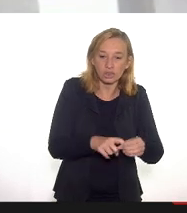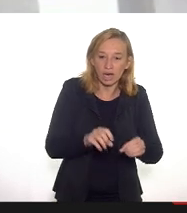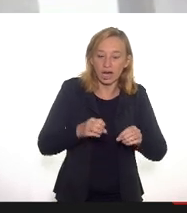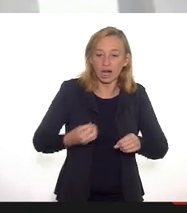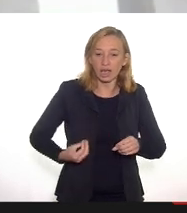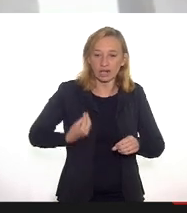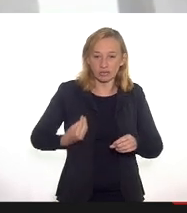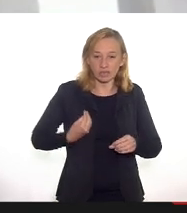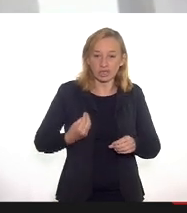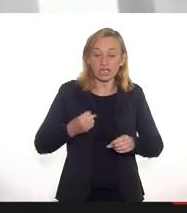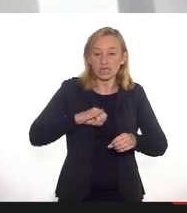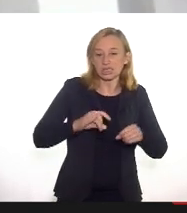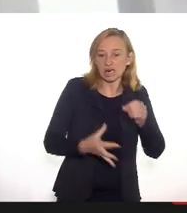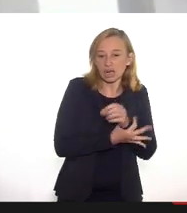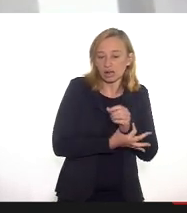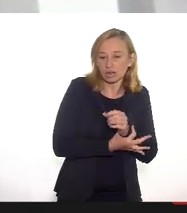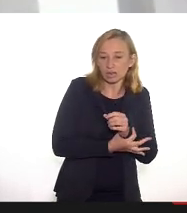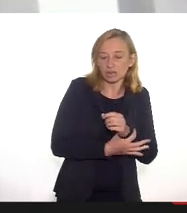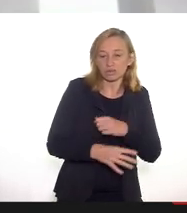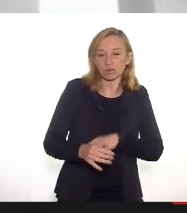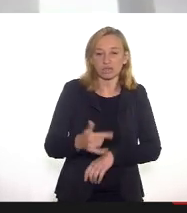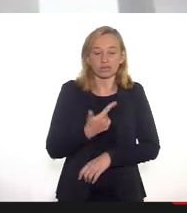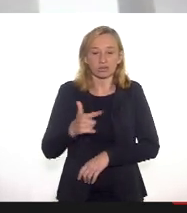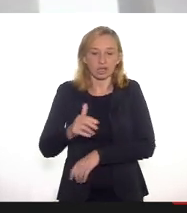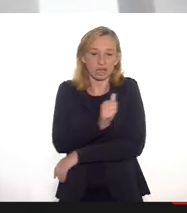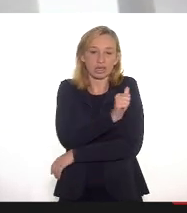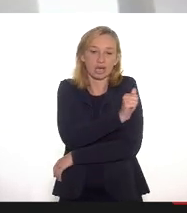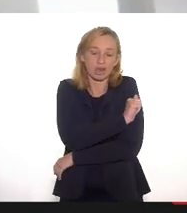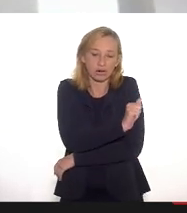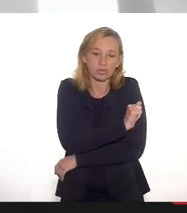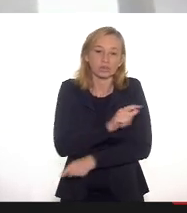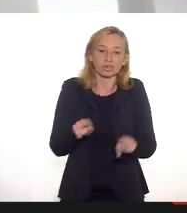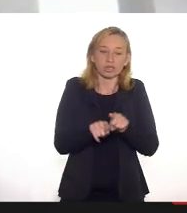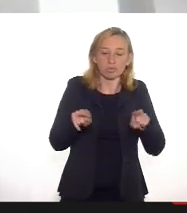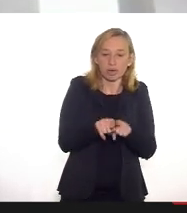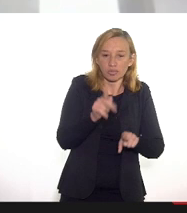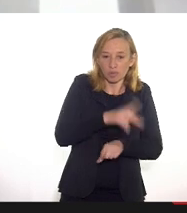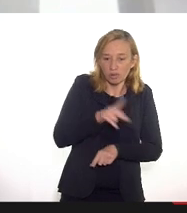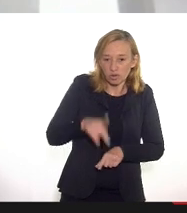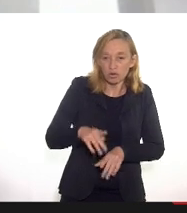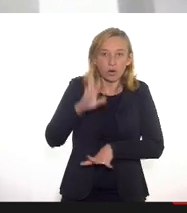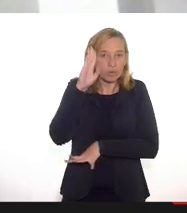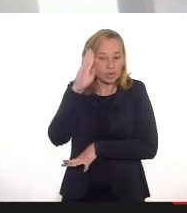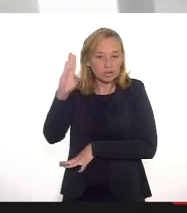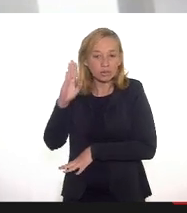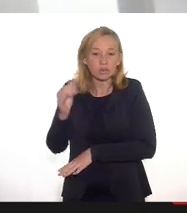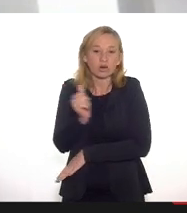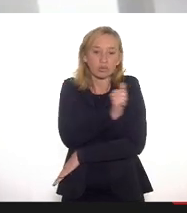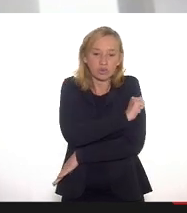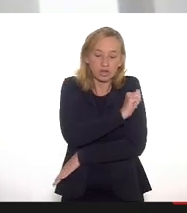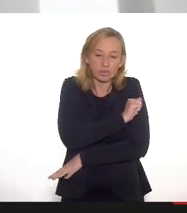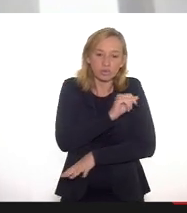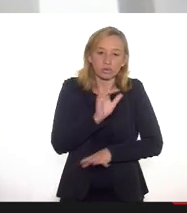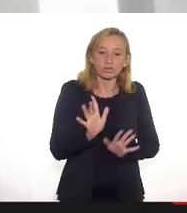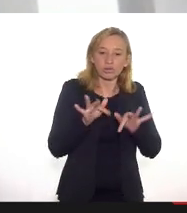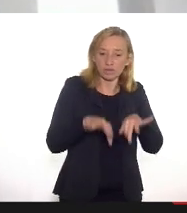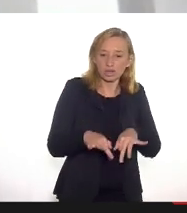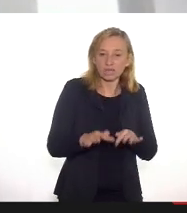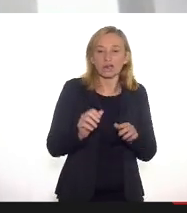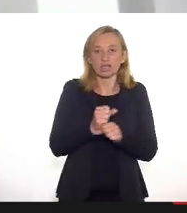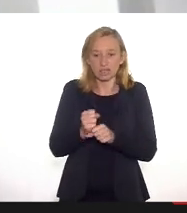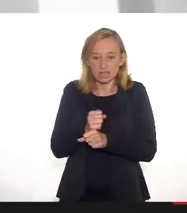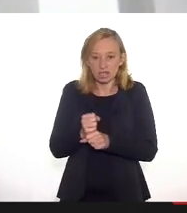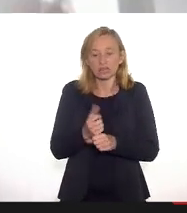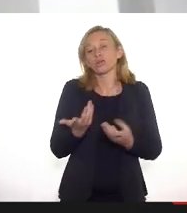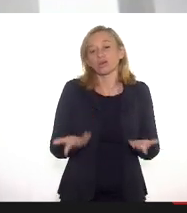alunos estejam seguros. Mas esse planejamento é para o segundo semestre e principalmente para os alunos concluintes,